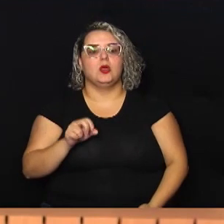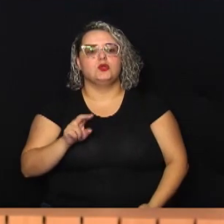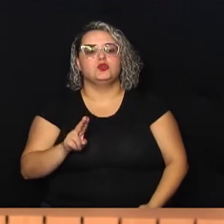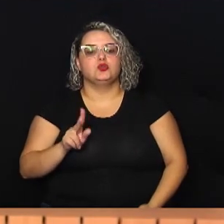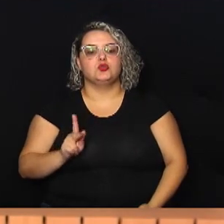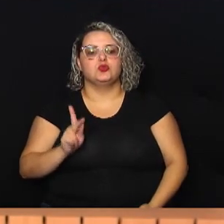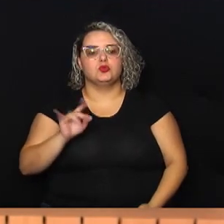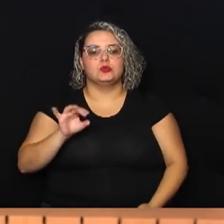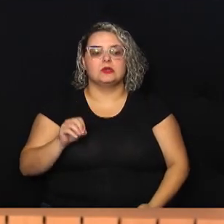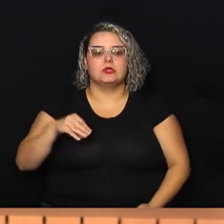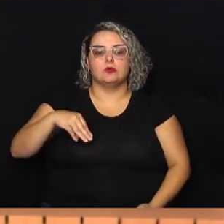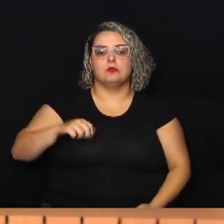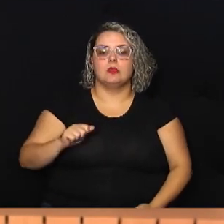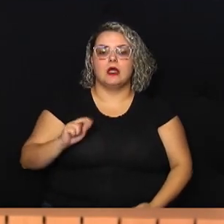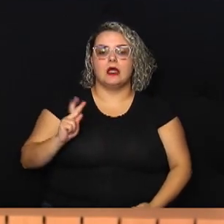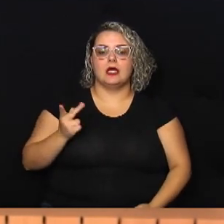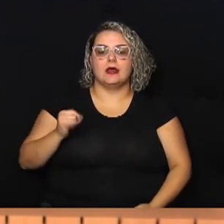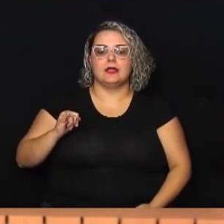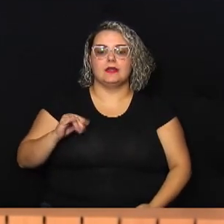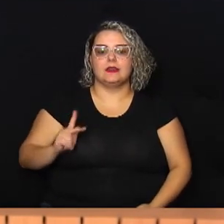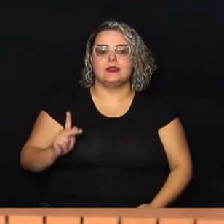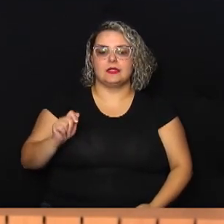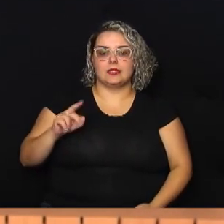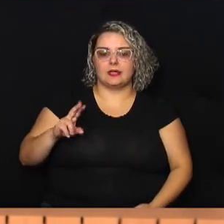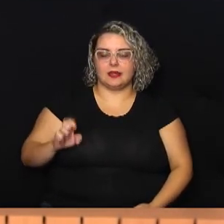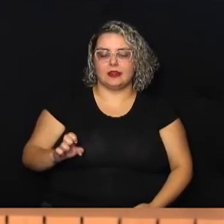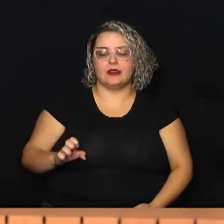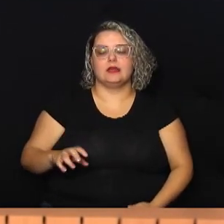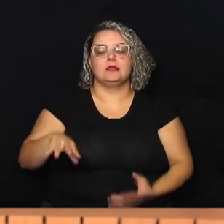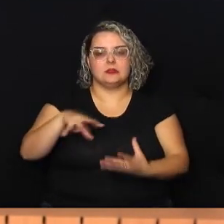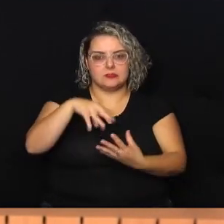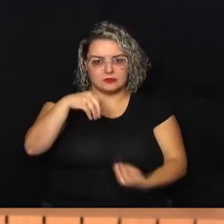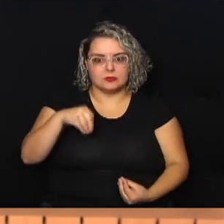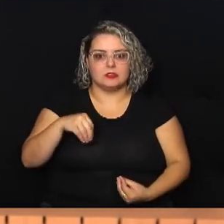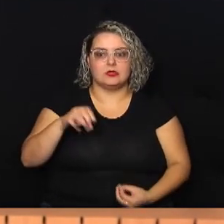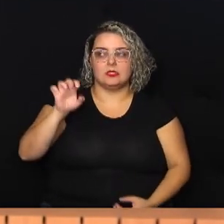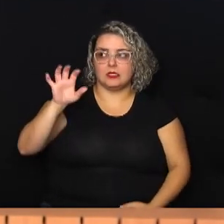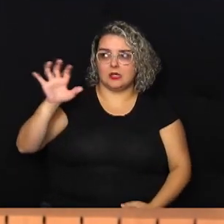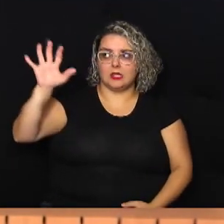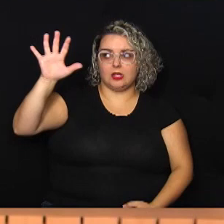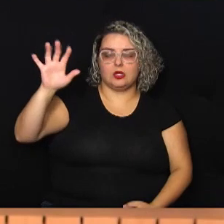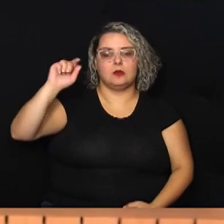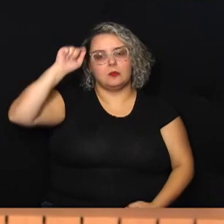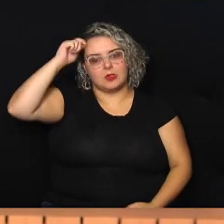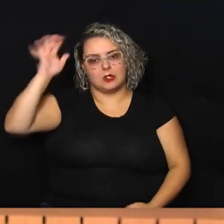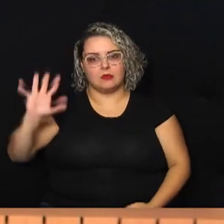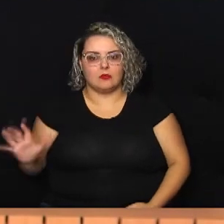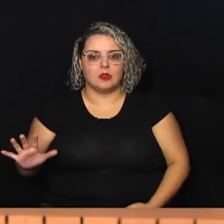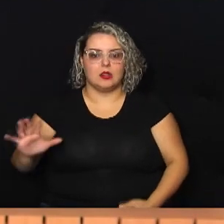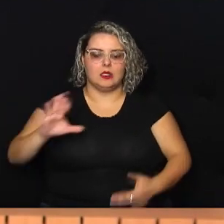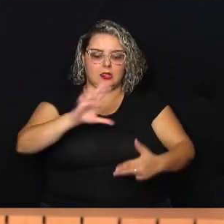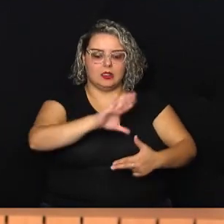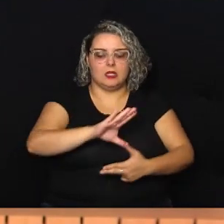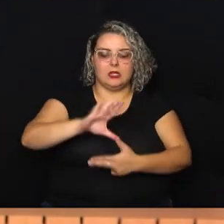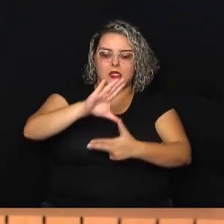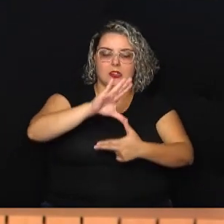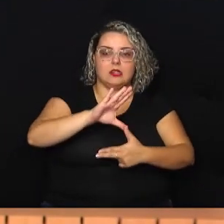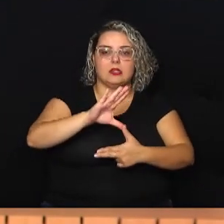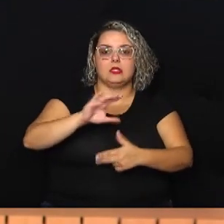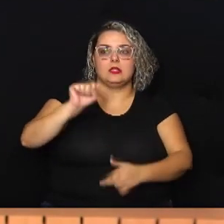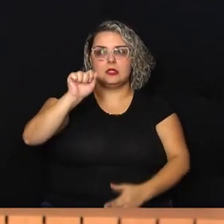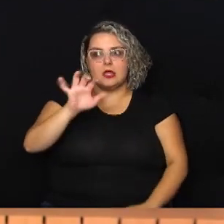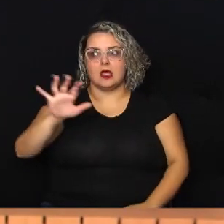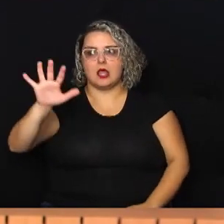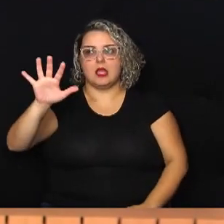organização espiritualista com sedes na Europa, África, nas Américas do Norte e Latina, na Ásia